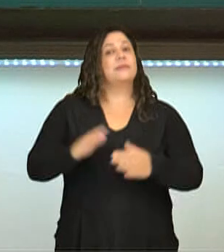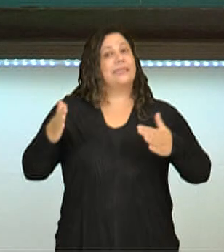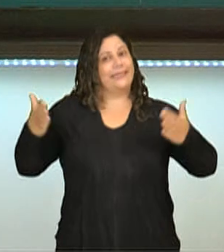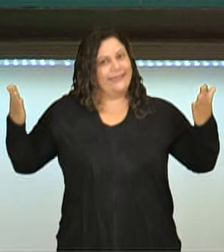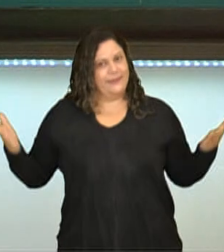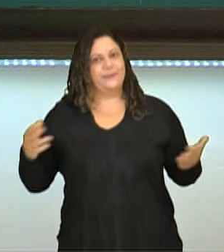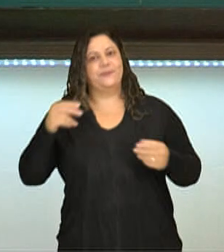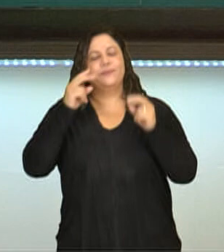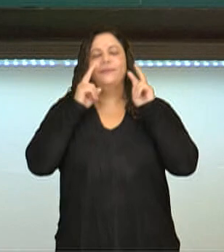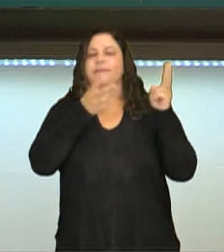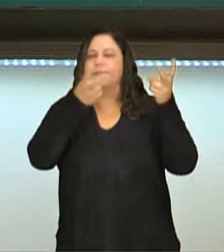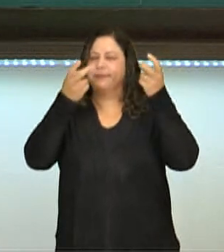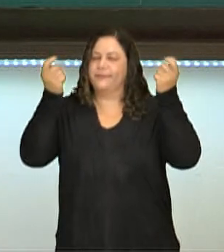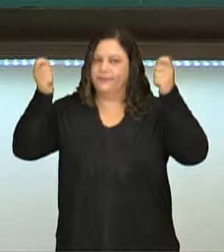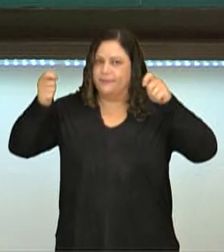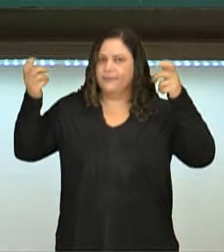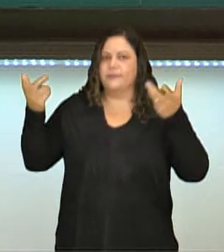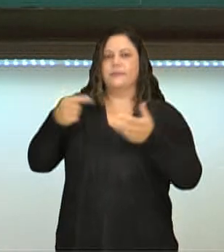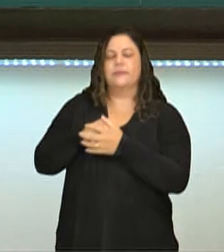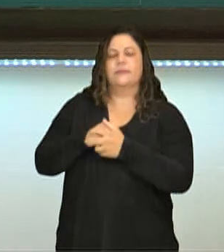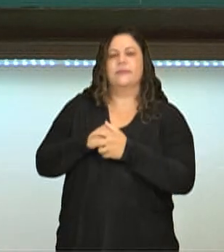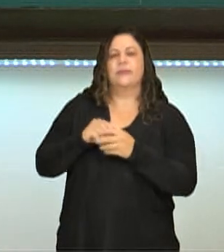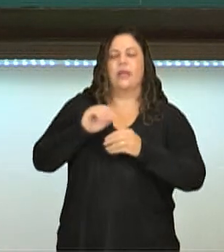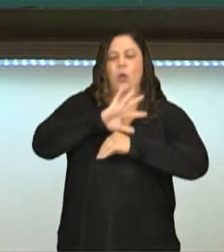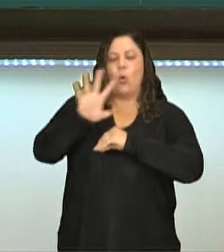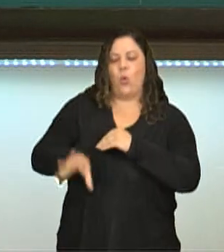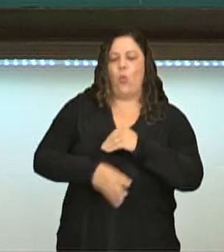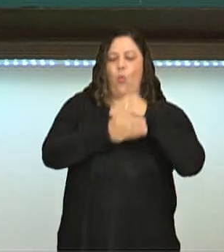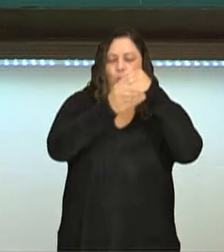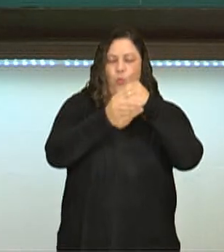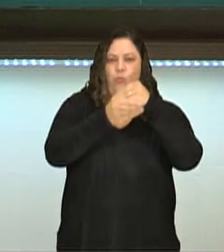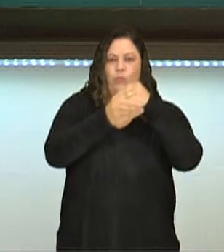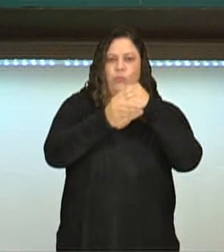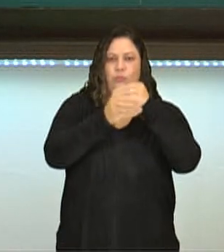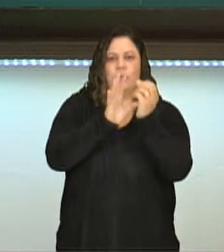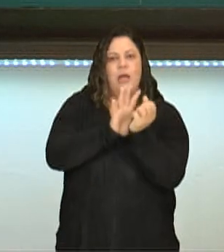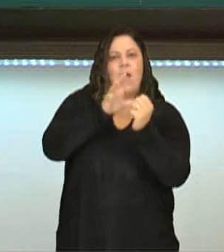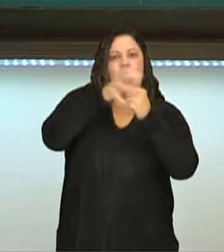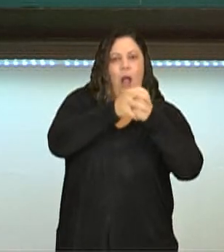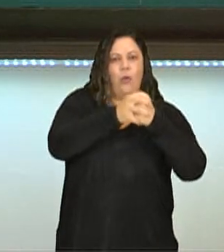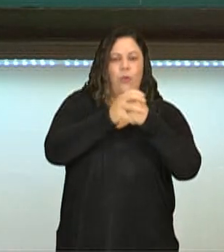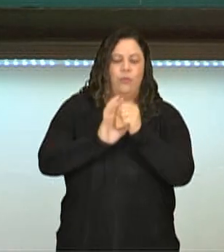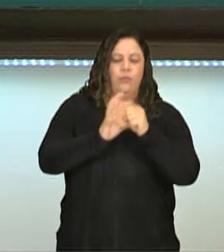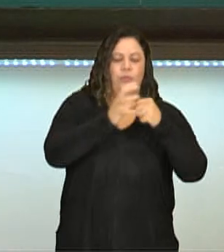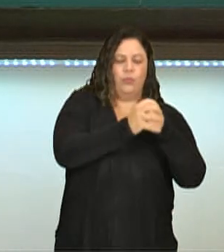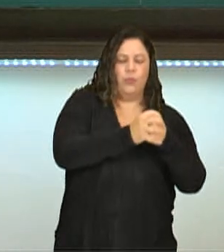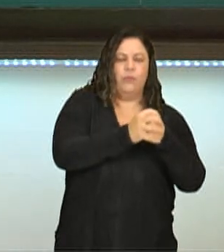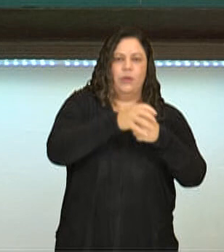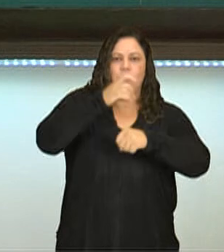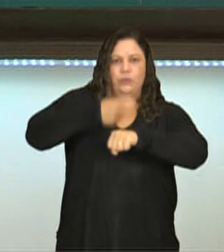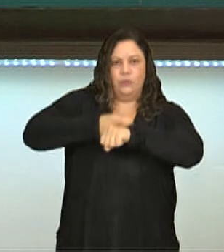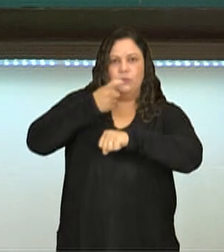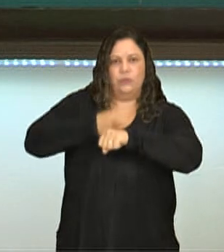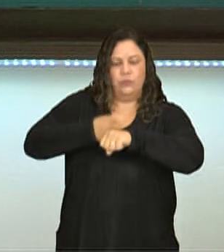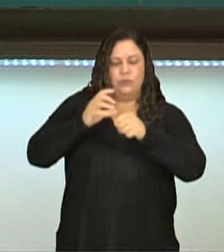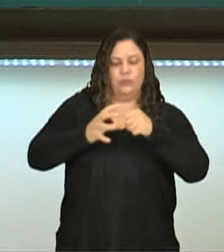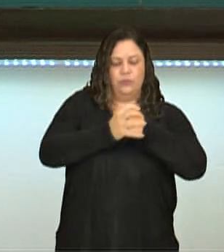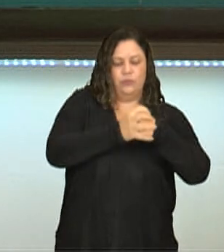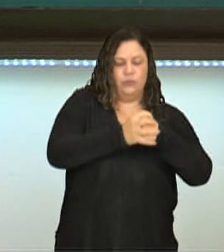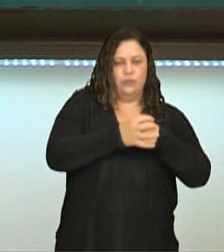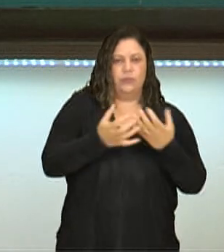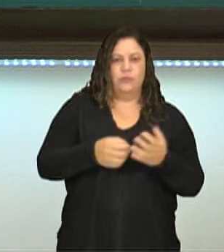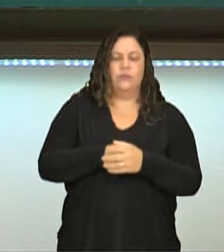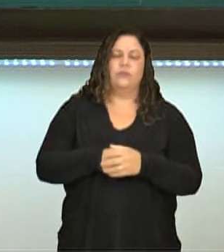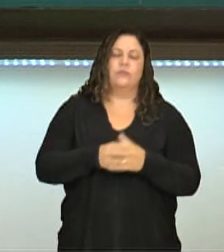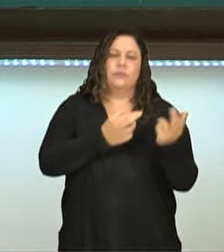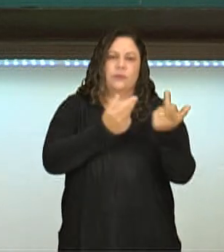Então, pessoal, veja bem, a substância engoliu, fagocitou, né, comeu aquela substância sólida, semelhante lá àquela reportagem